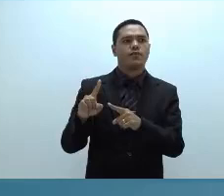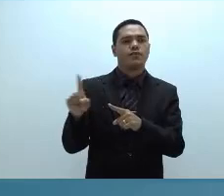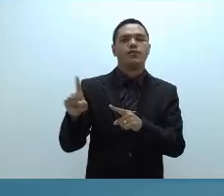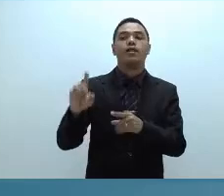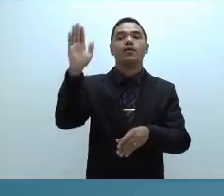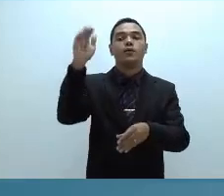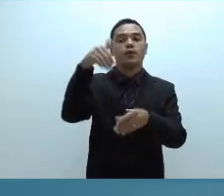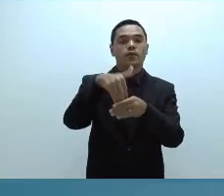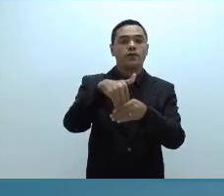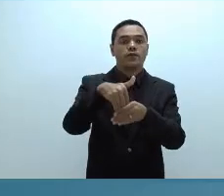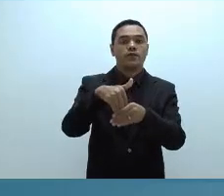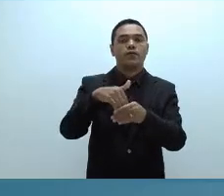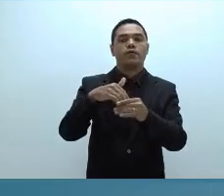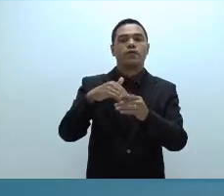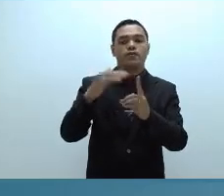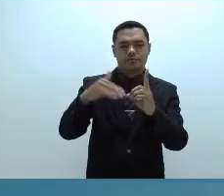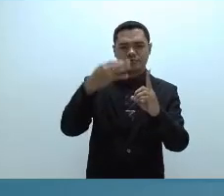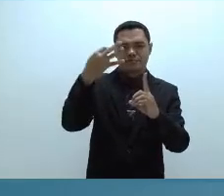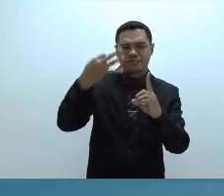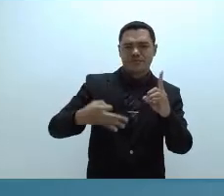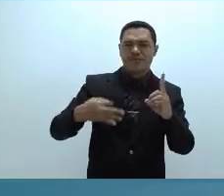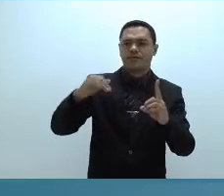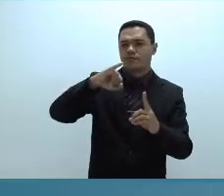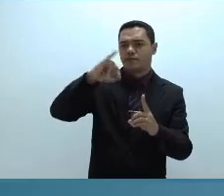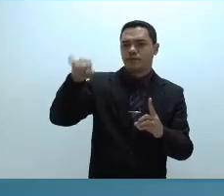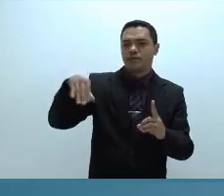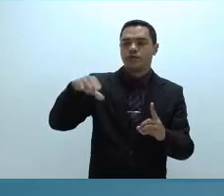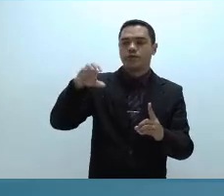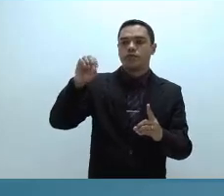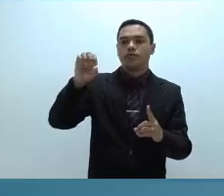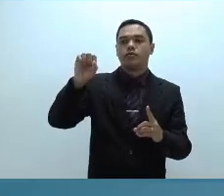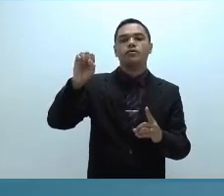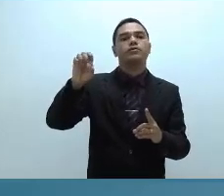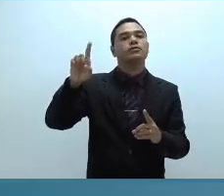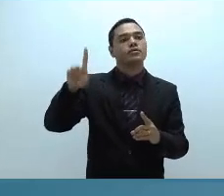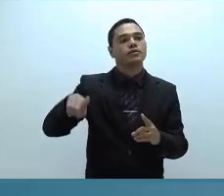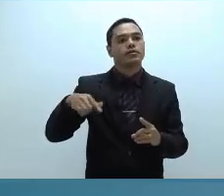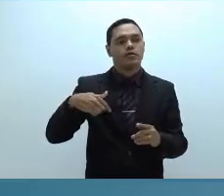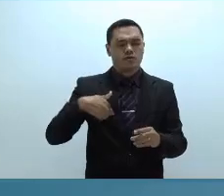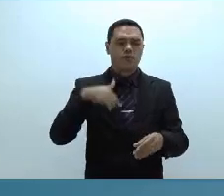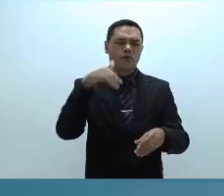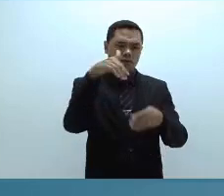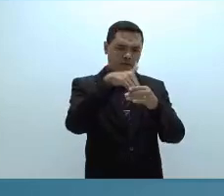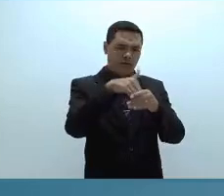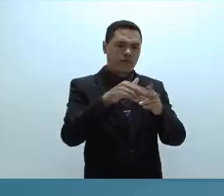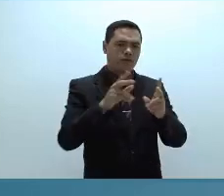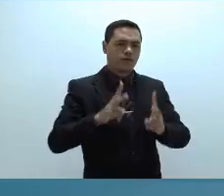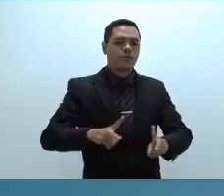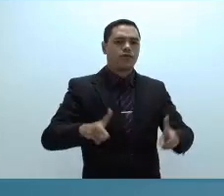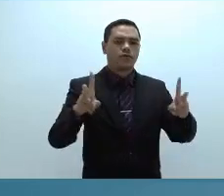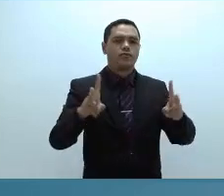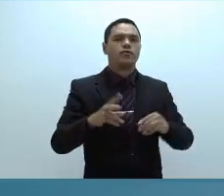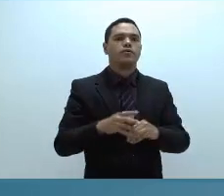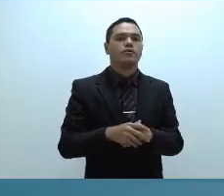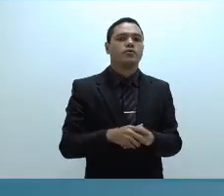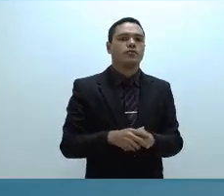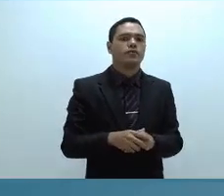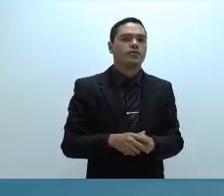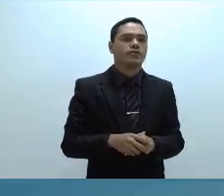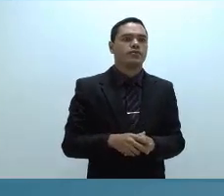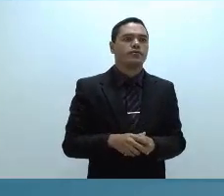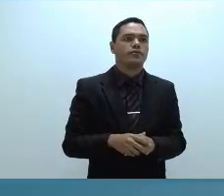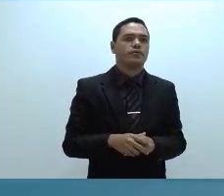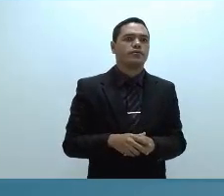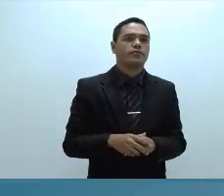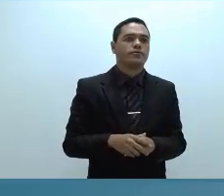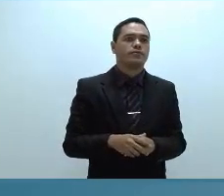voto do colega José Roberto e mantenho o meu voto, no sentido